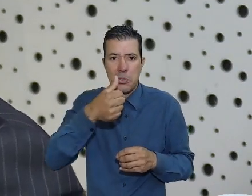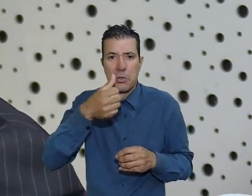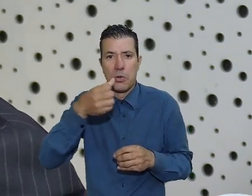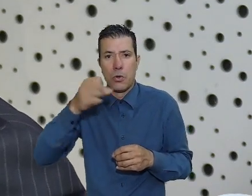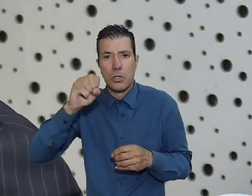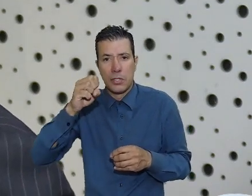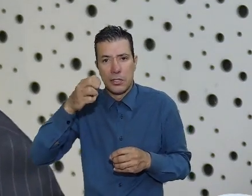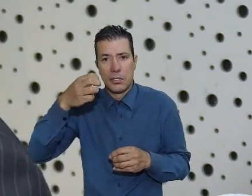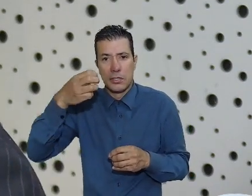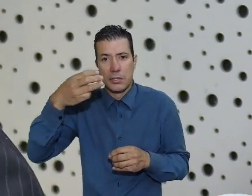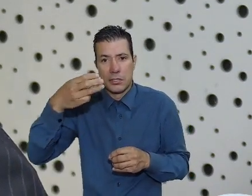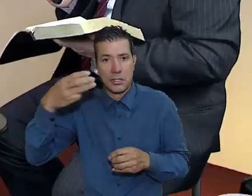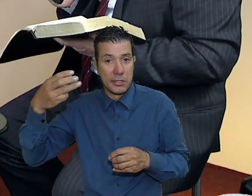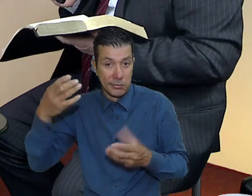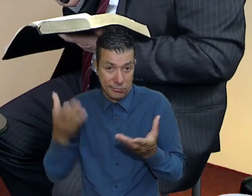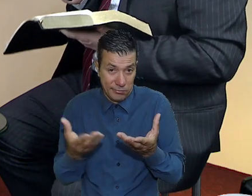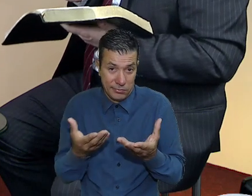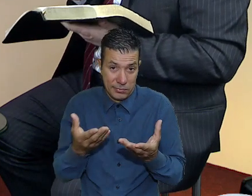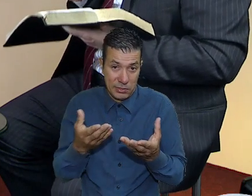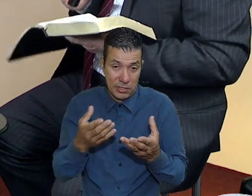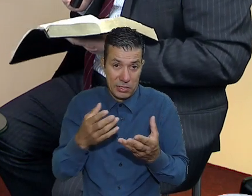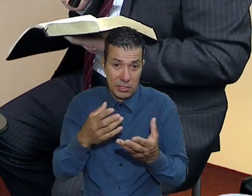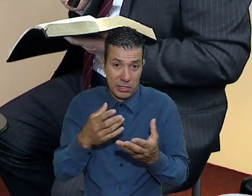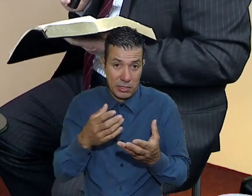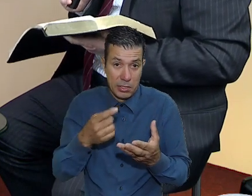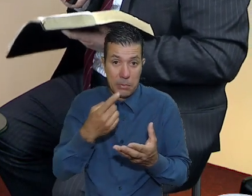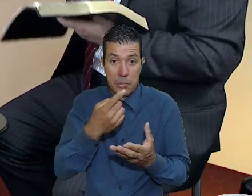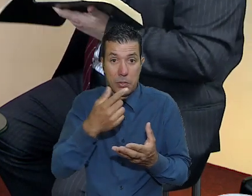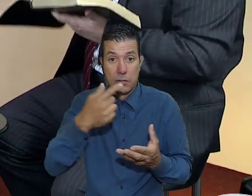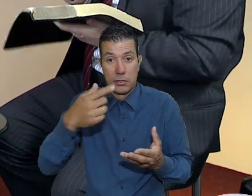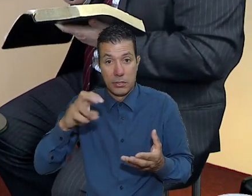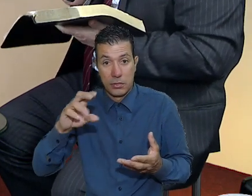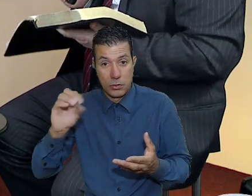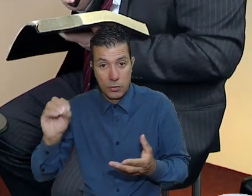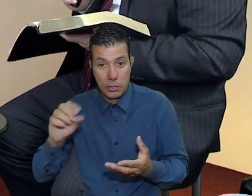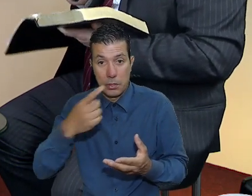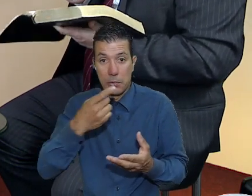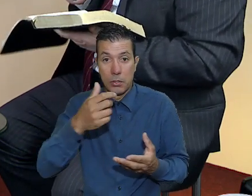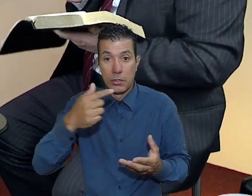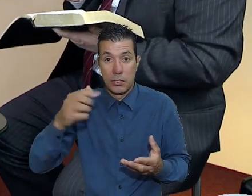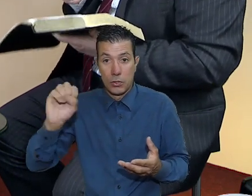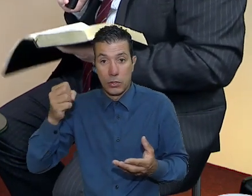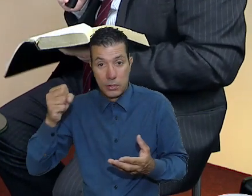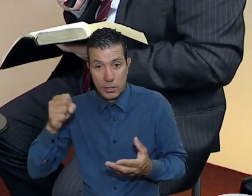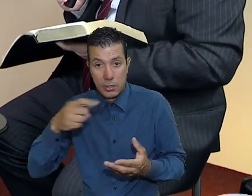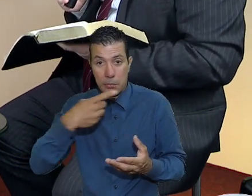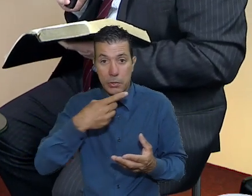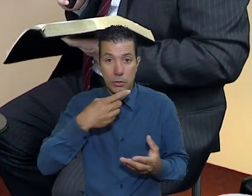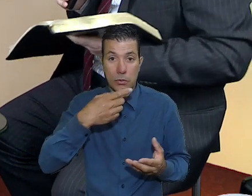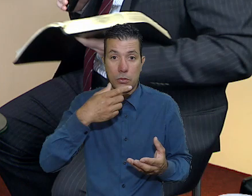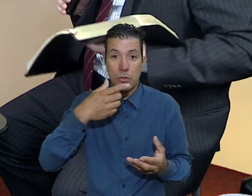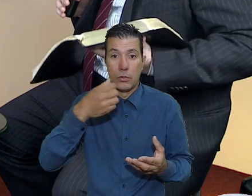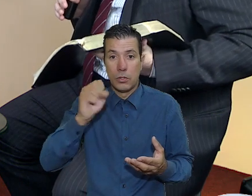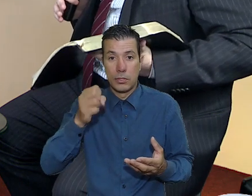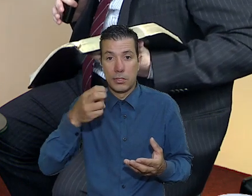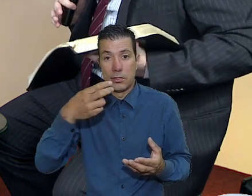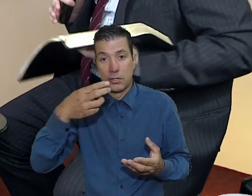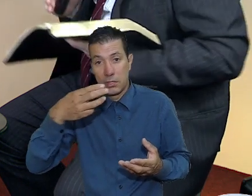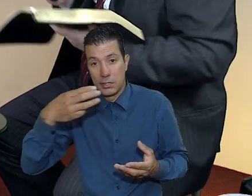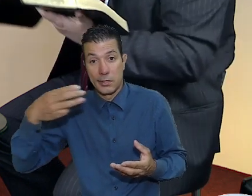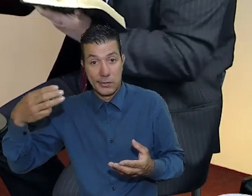com esses três eventos, 1750, 1780 e 1833, houve